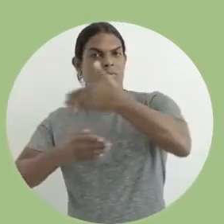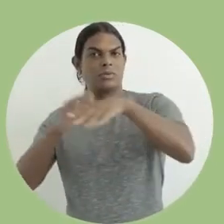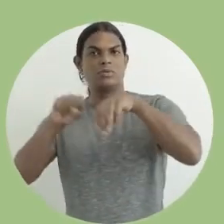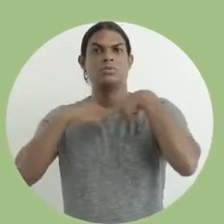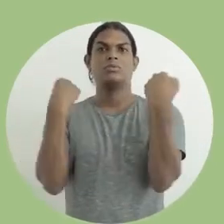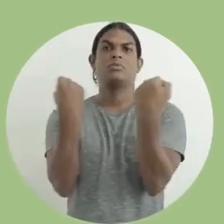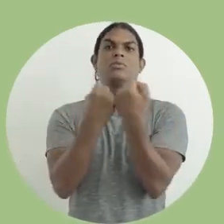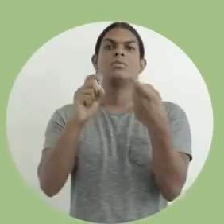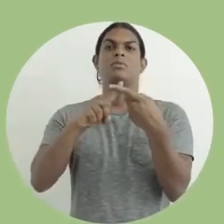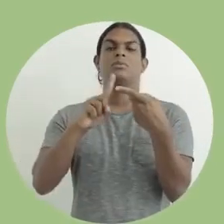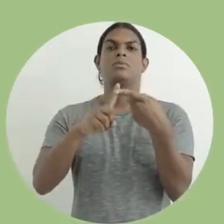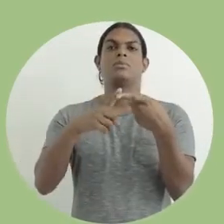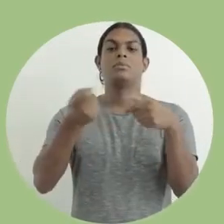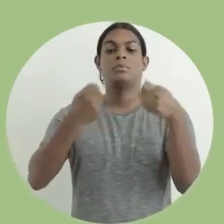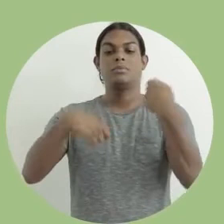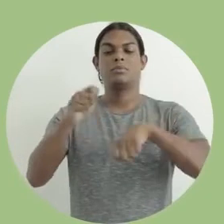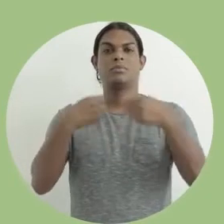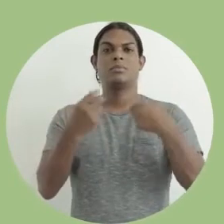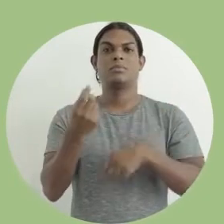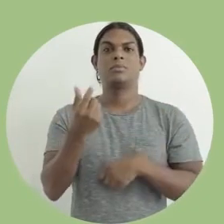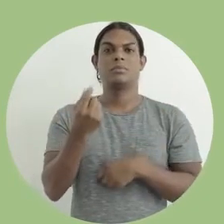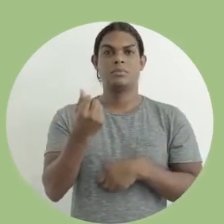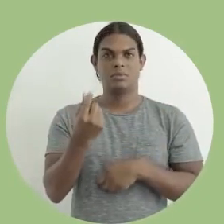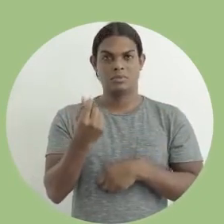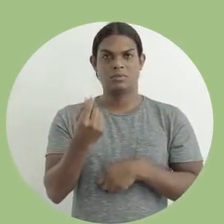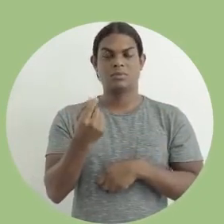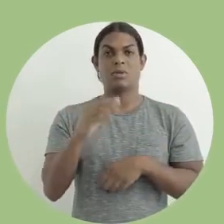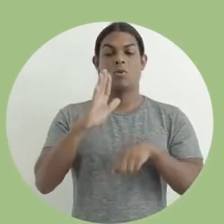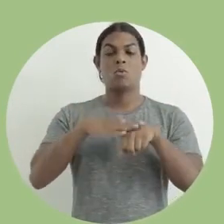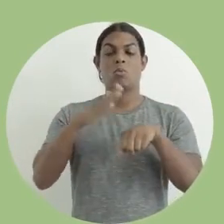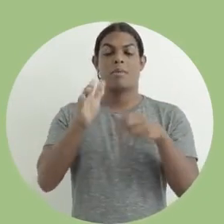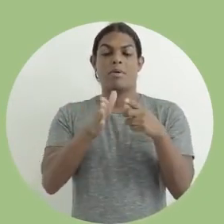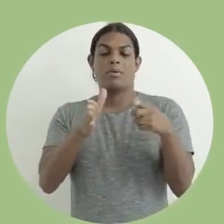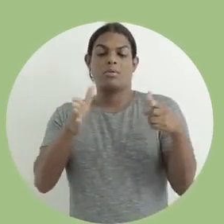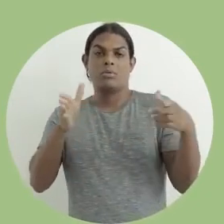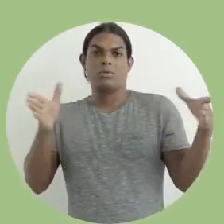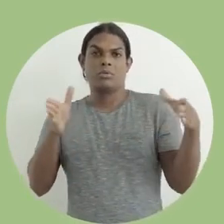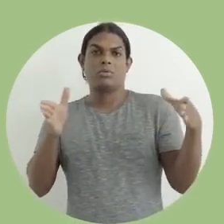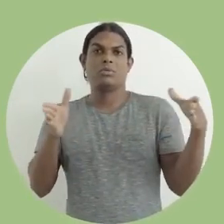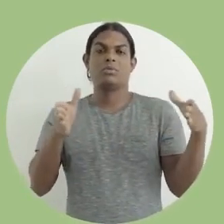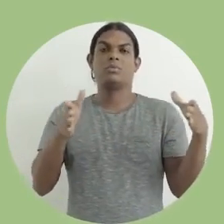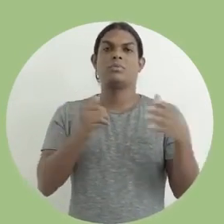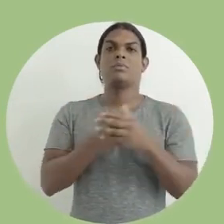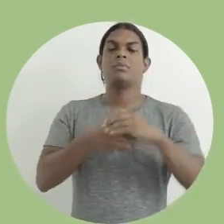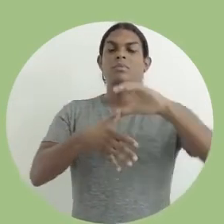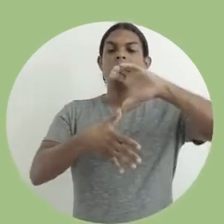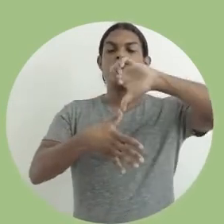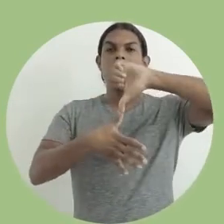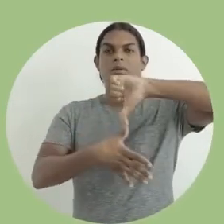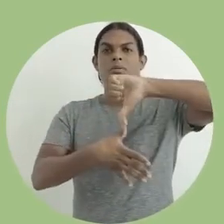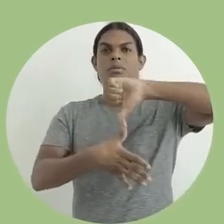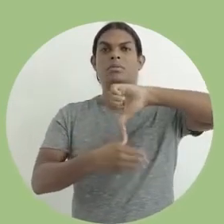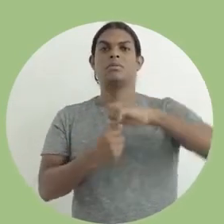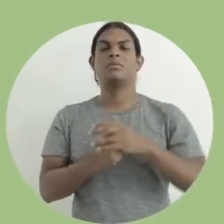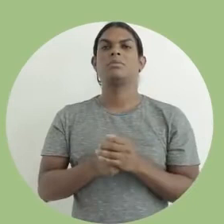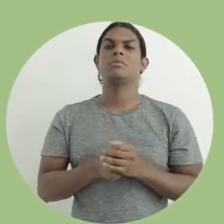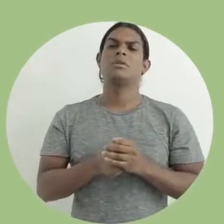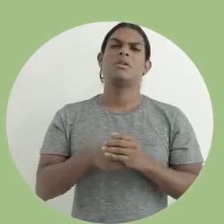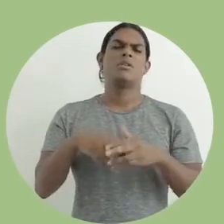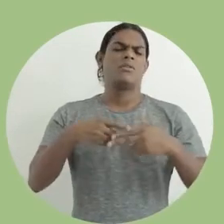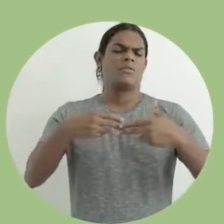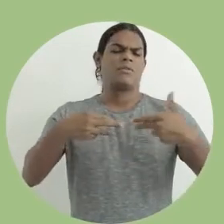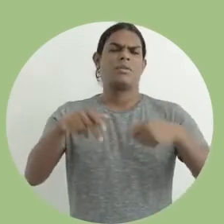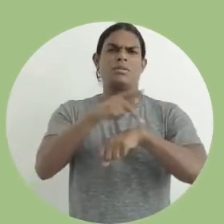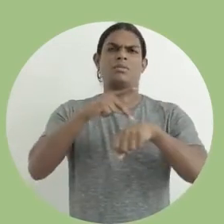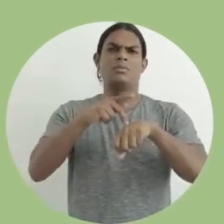social. Este é também o maior bloco econômico da América Latina e conta como membros os países Argentina,